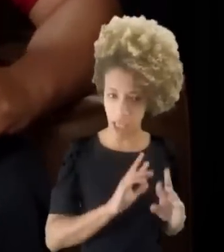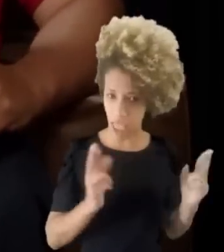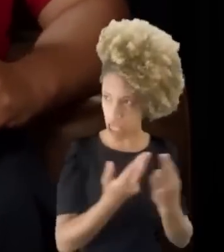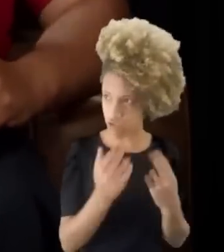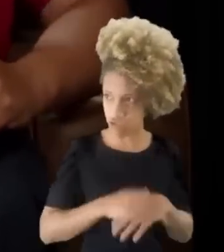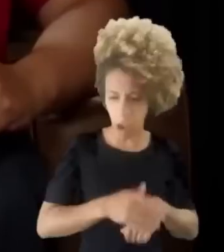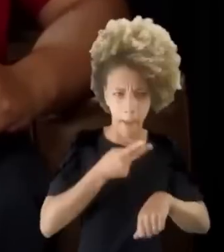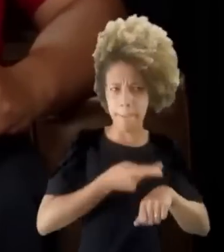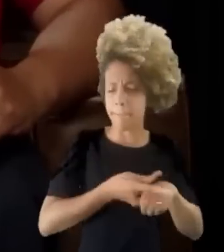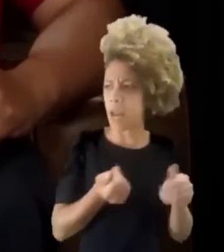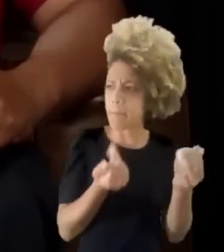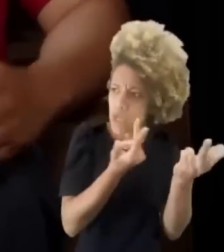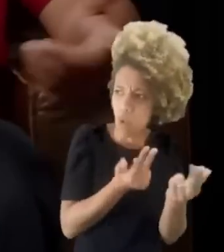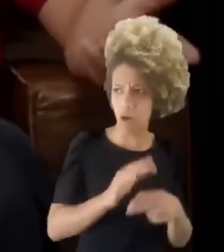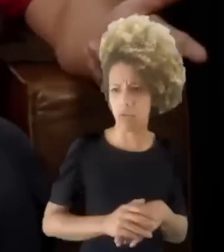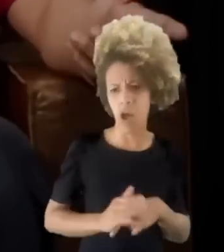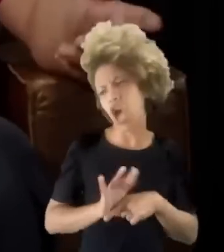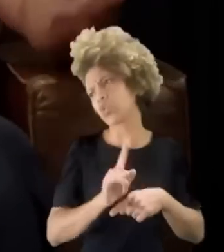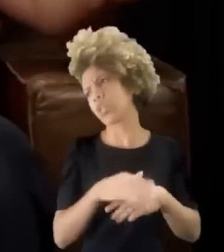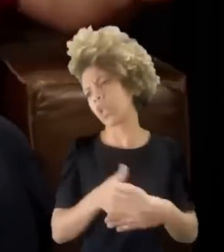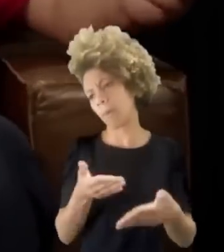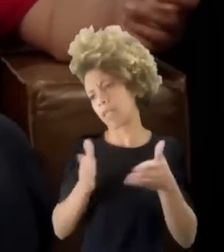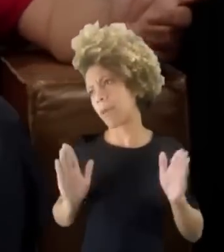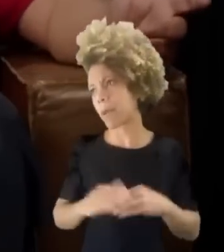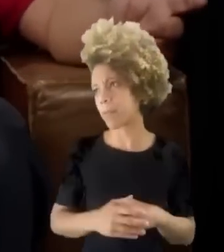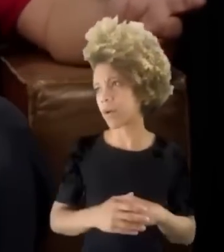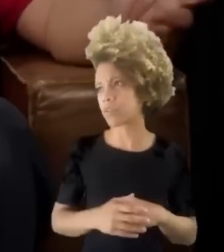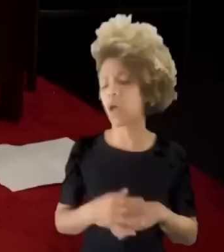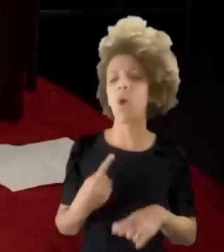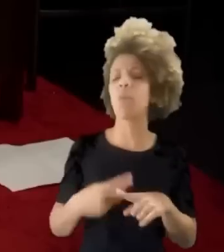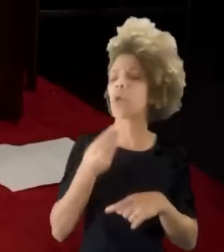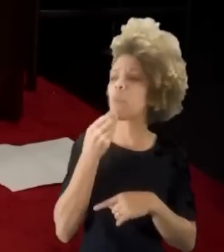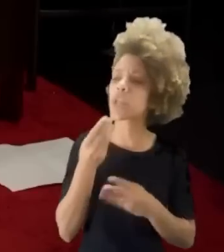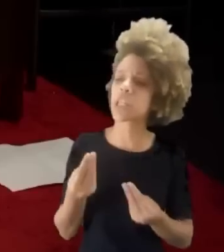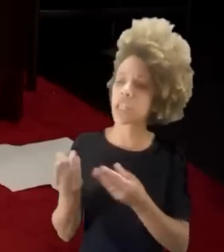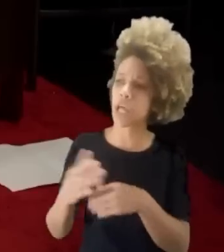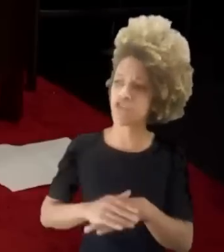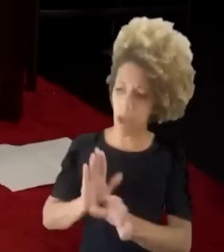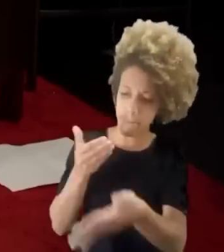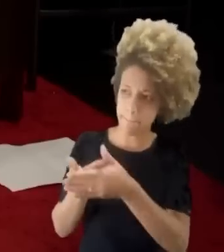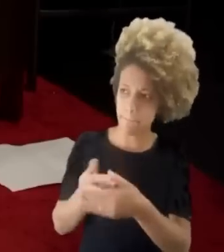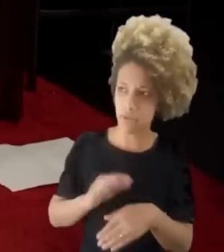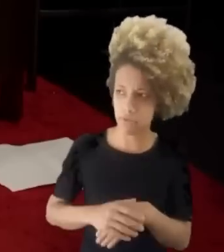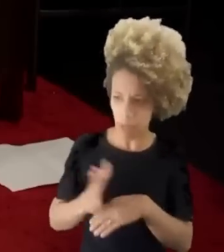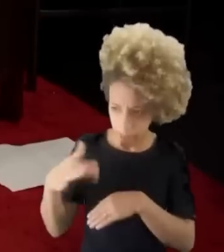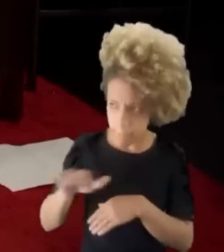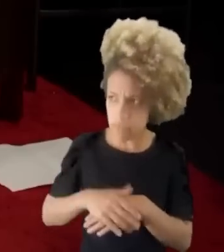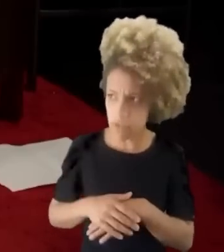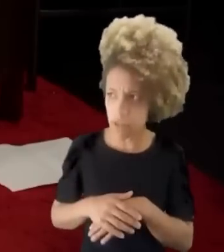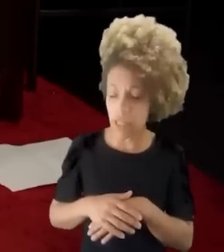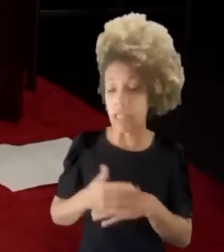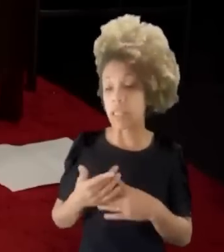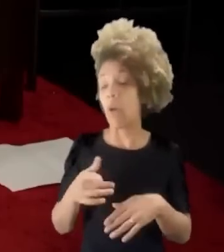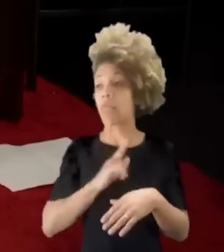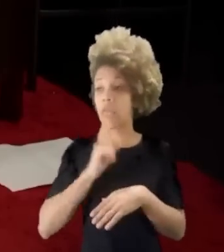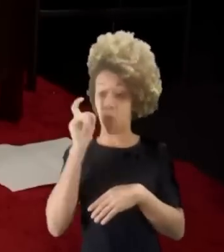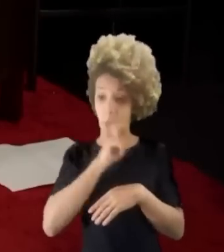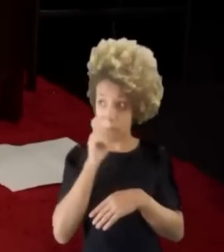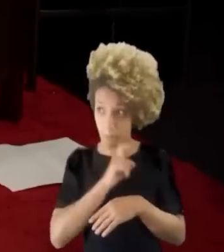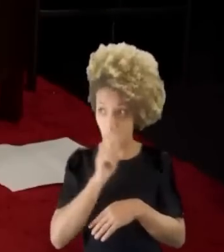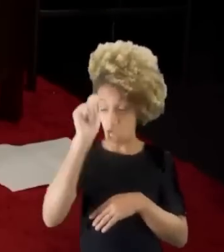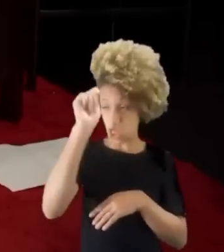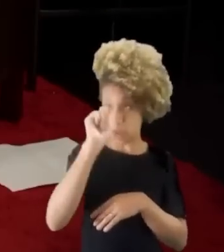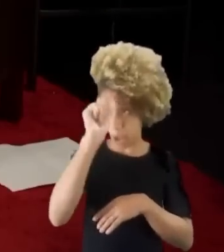não ajuda o negro fazer um filme dele a ganhar o prêmio lá também ajuda não né abre a porta por que que não abre a porta por que que a porta fica fechada só para vocês então mais do que essa